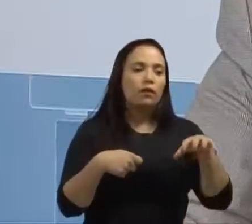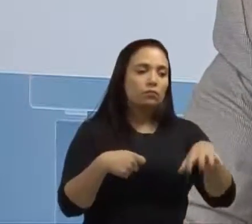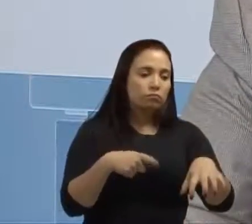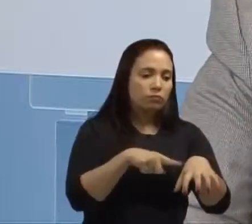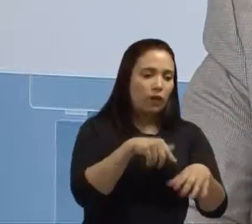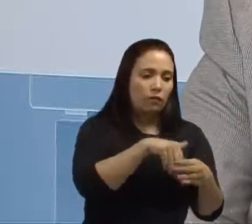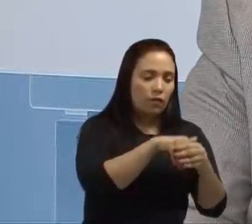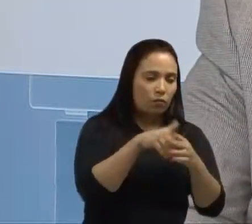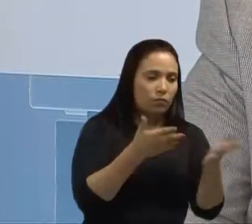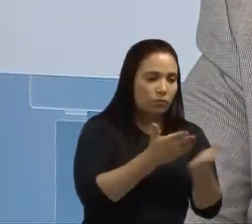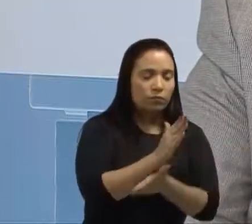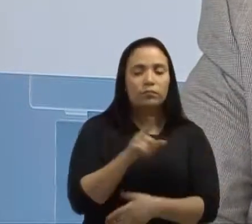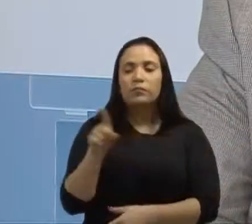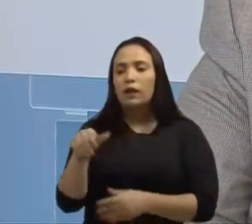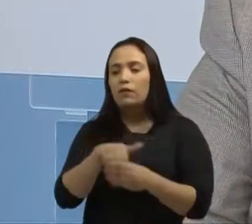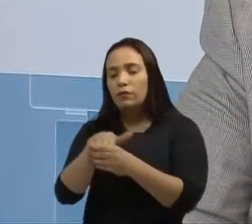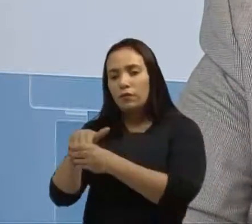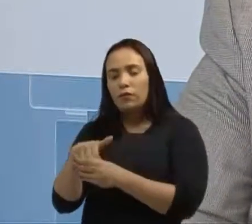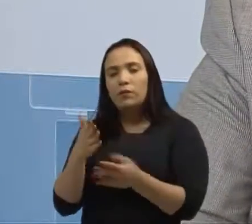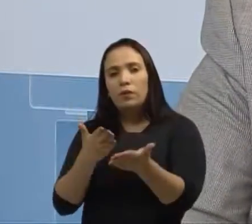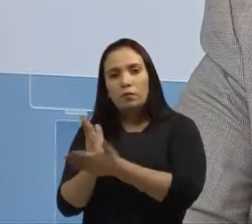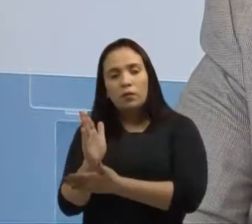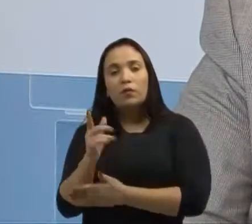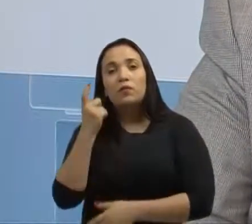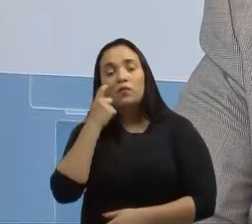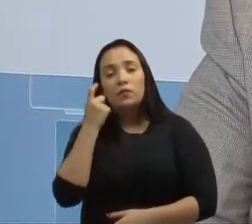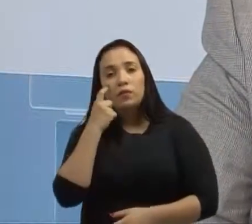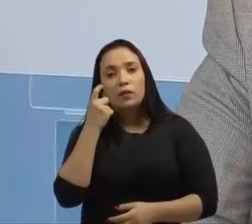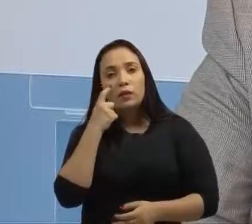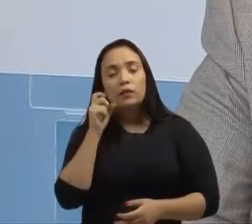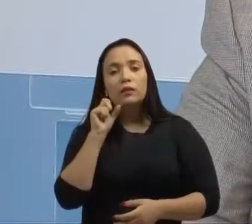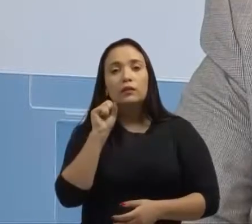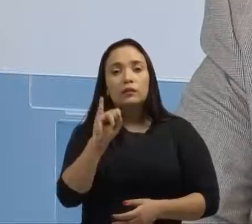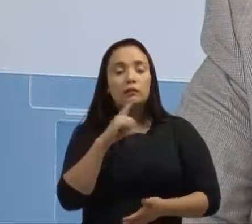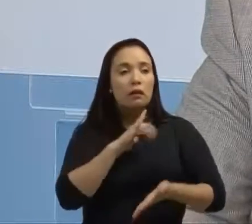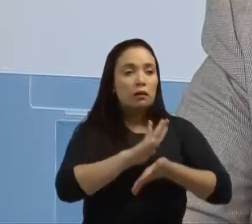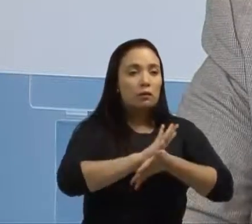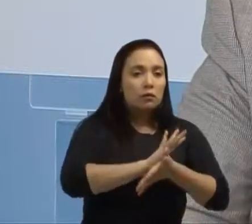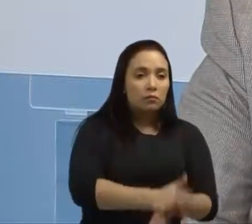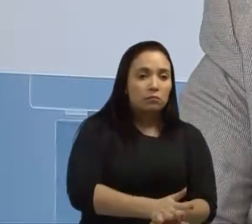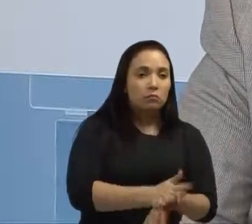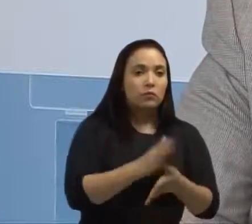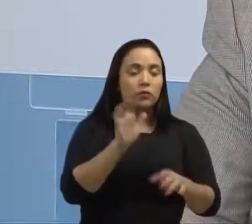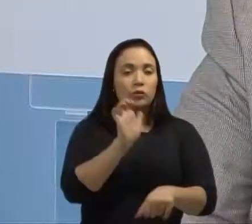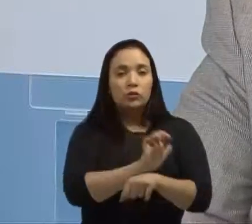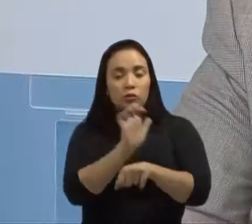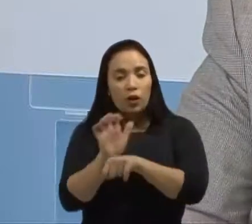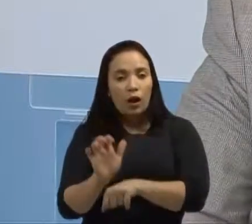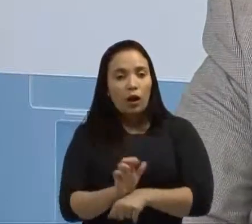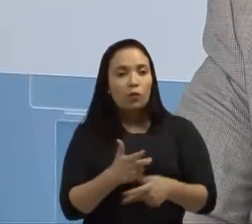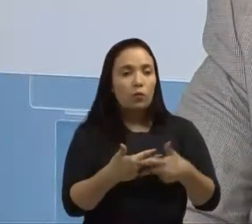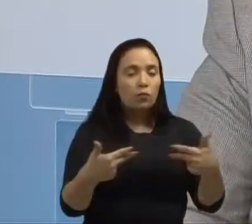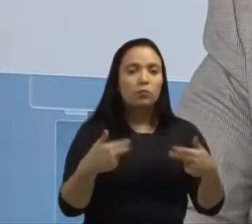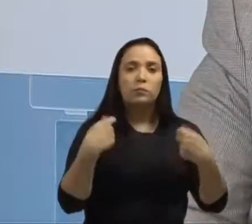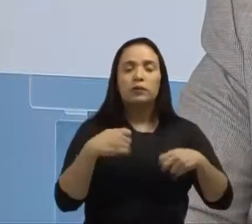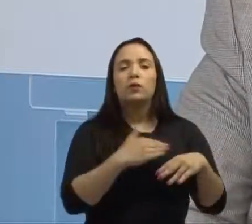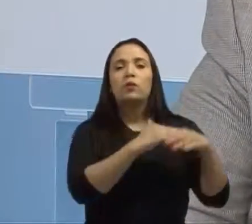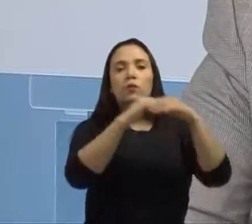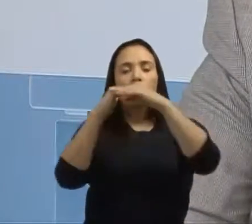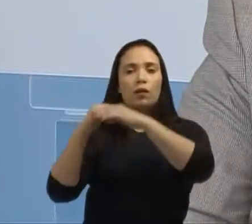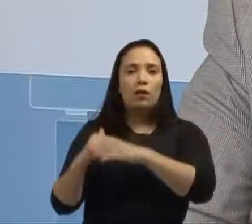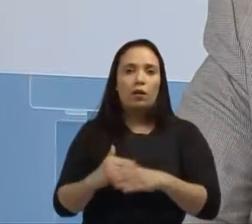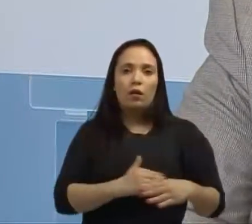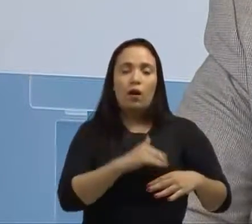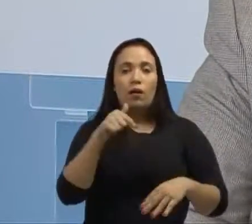tiver alguma perseguição, ou alguma discriminação com algum estado. Porque nós somos